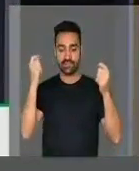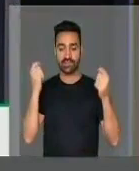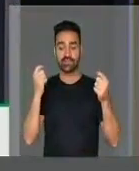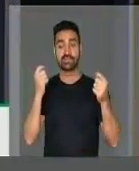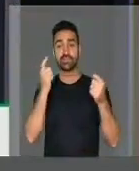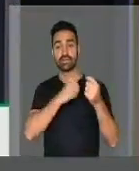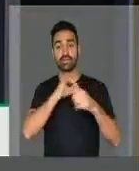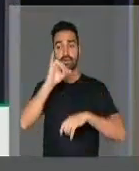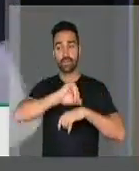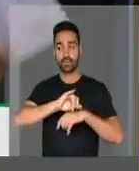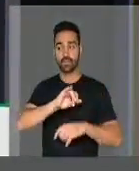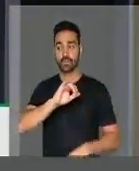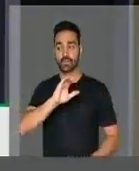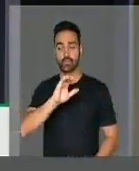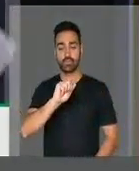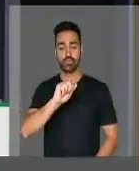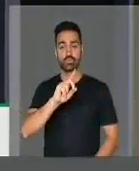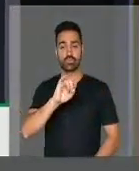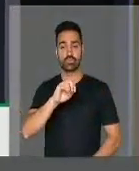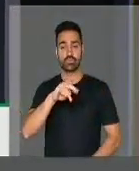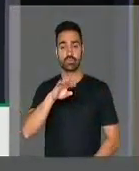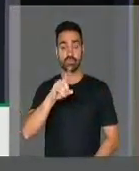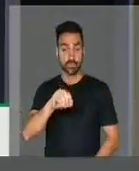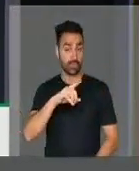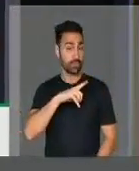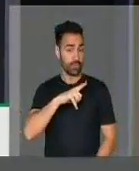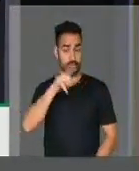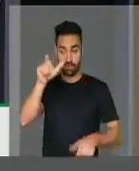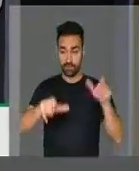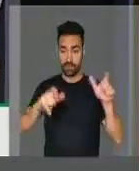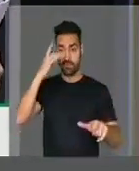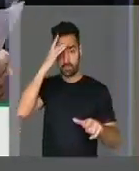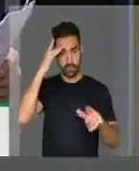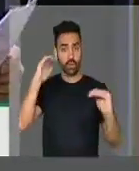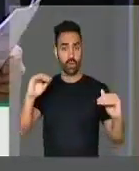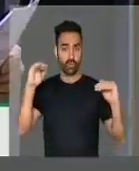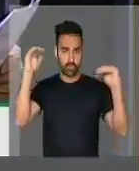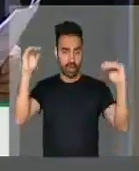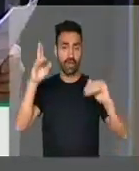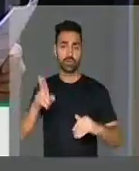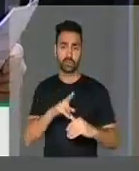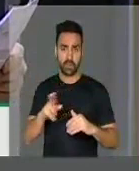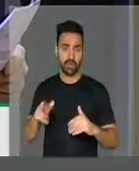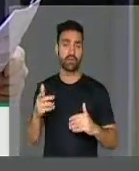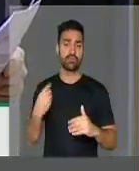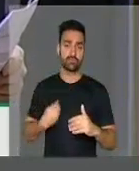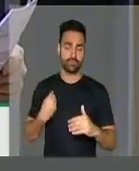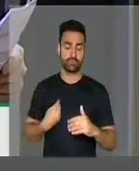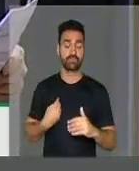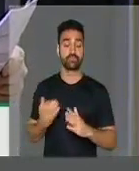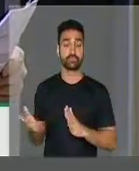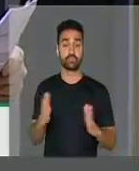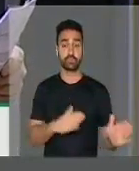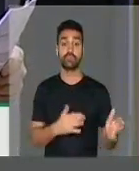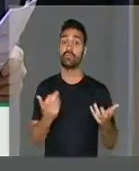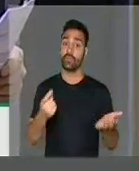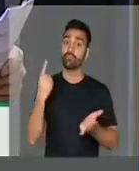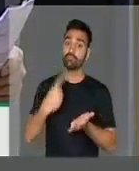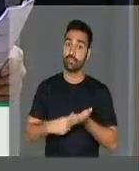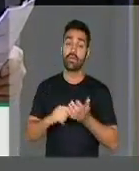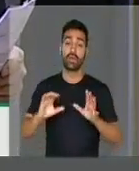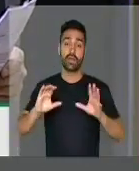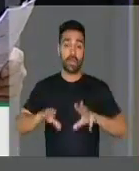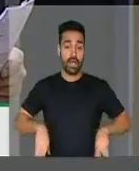recebam cardinalato. Estão aí as autoridades eclesiais convocadas. Eu queria concluir apenas